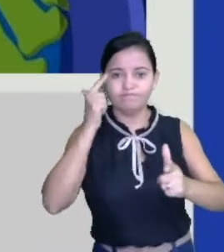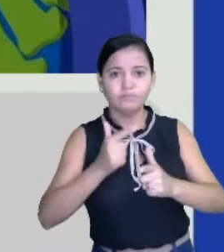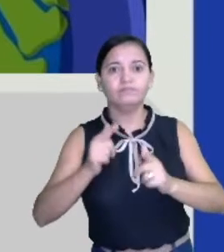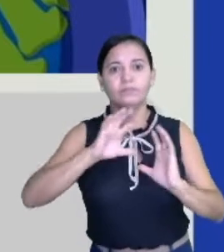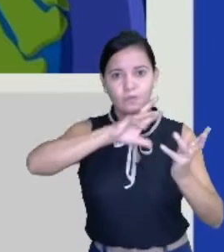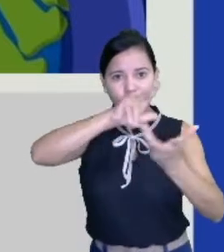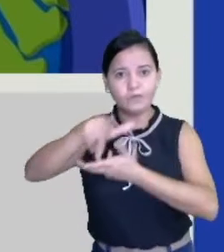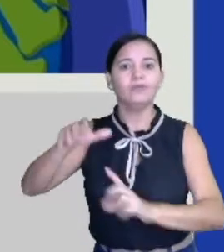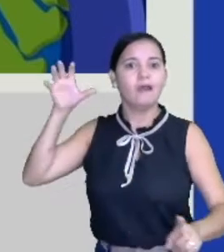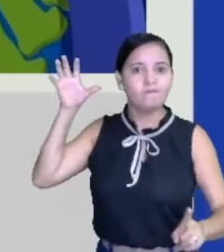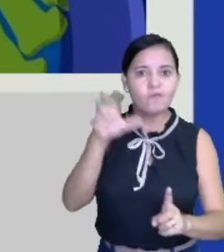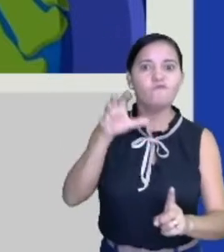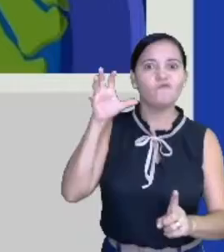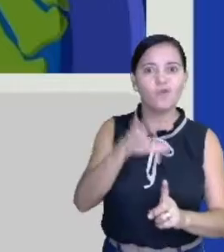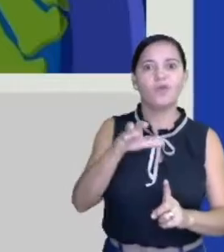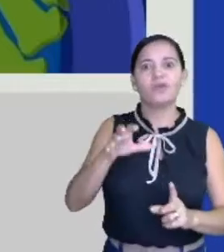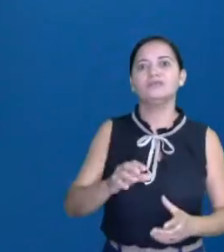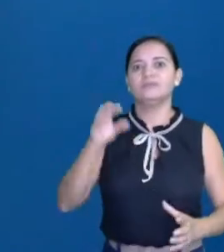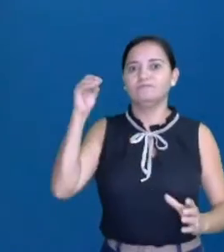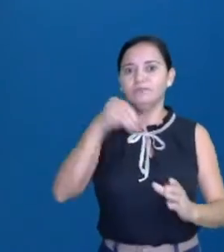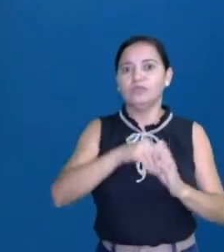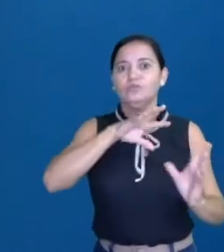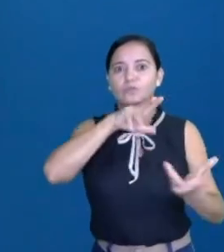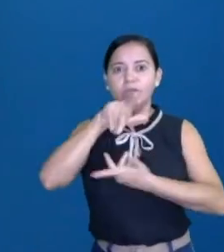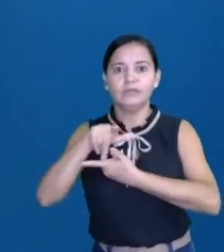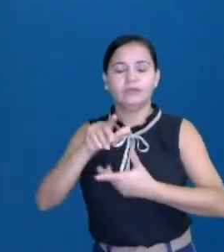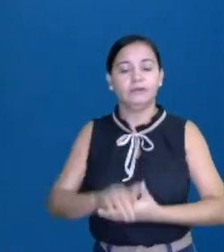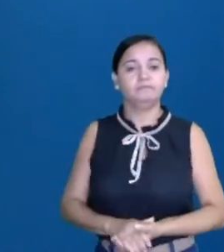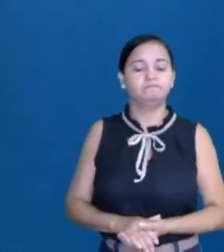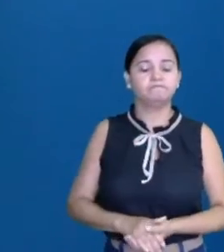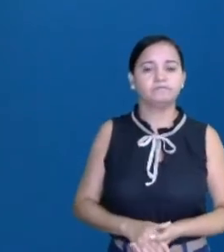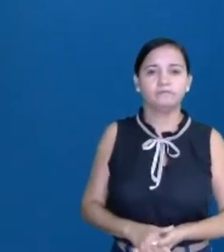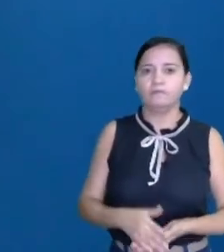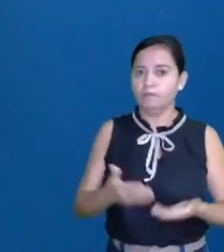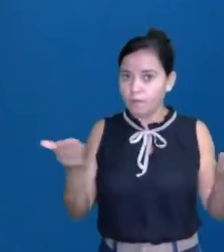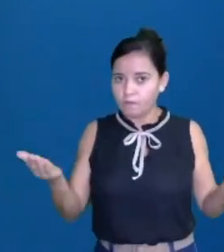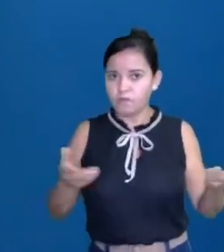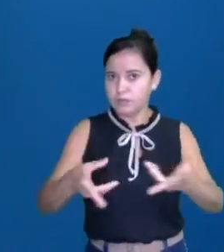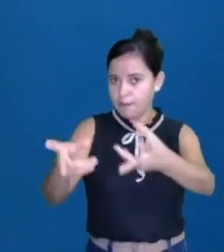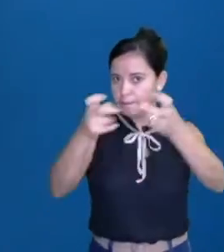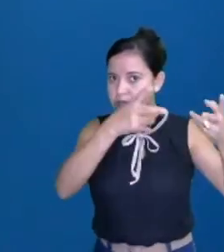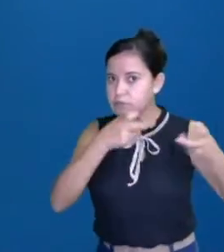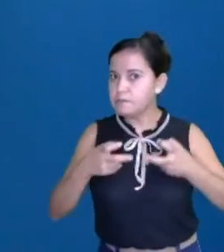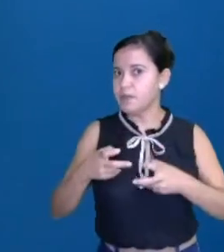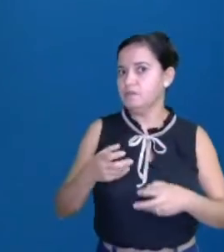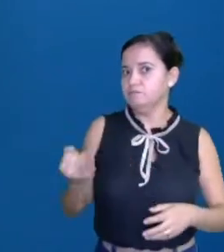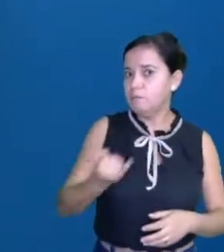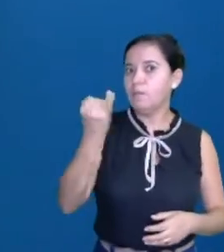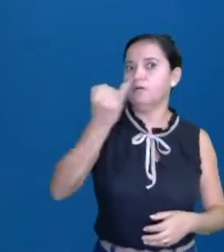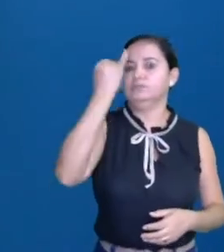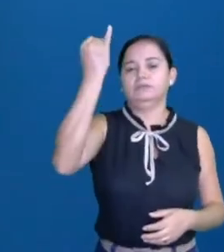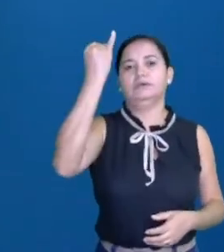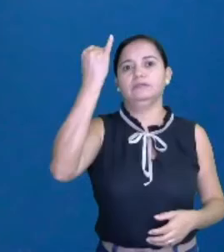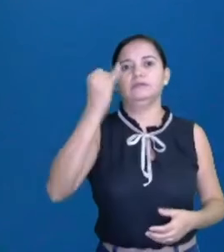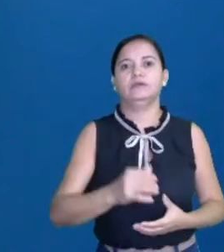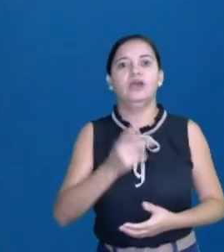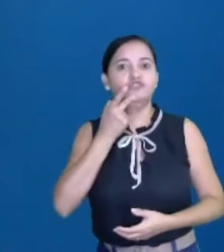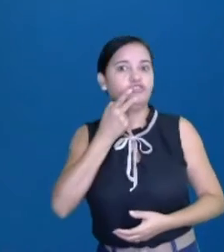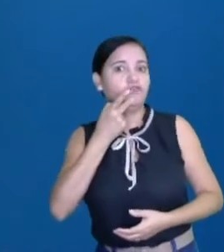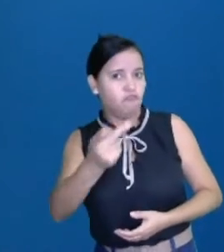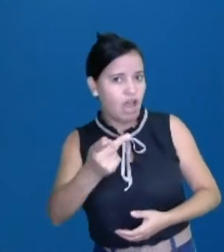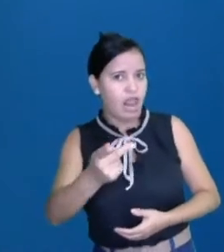nosso planeta. Então, volta comigo aqui, produção. Então, a gente já percebe como essas informações são importantes. Porque quando a gente fala os